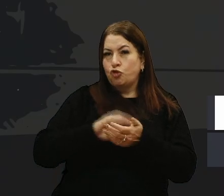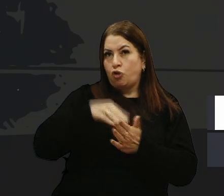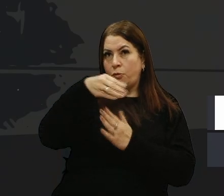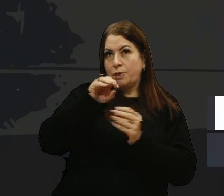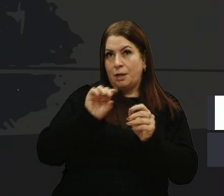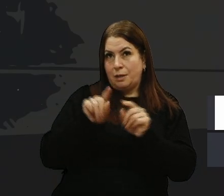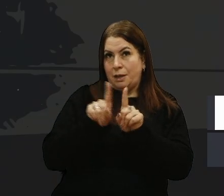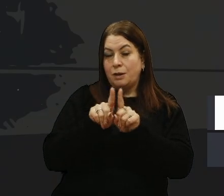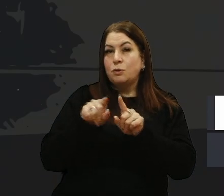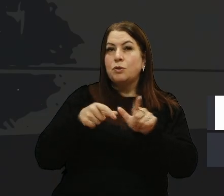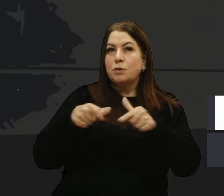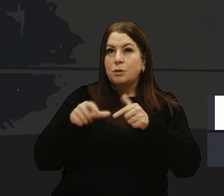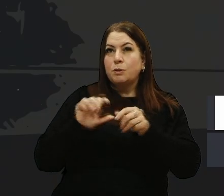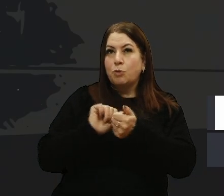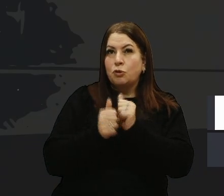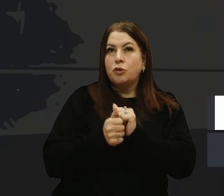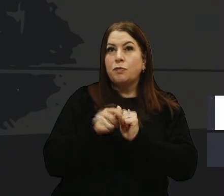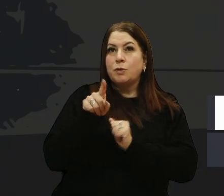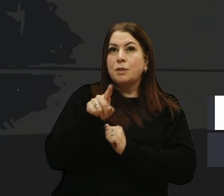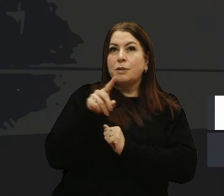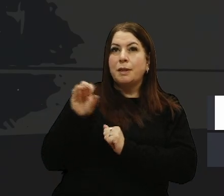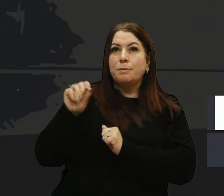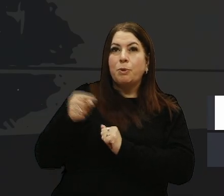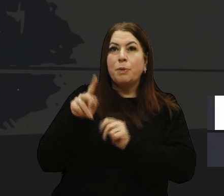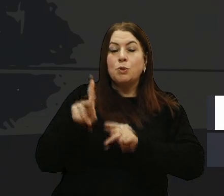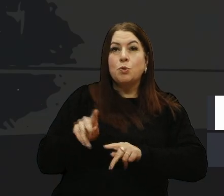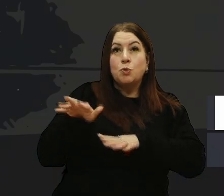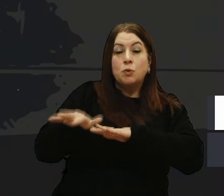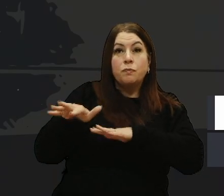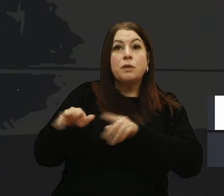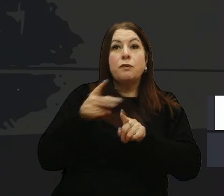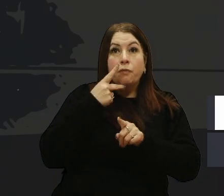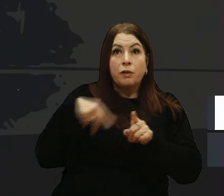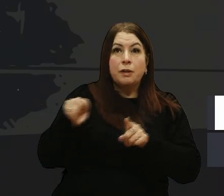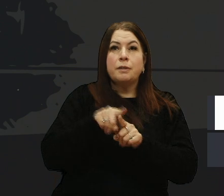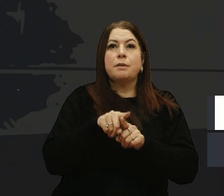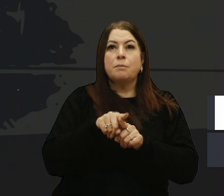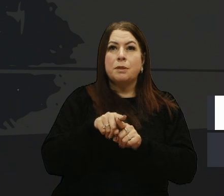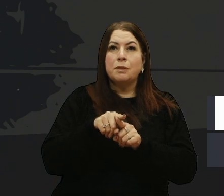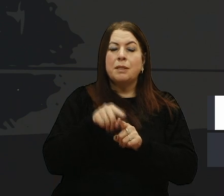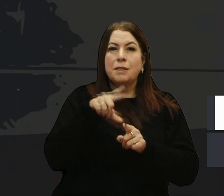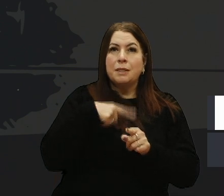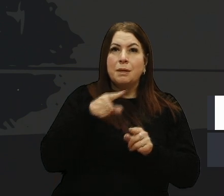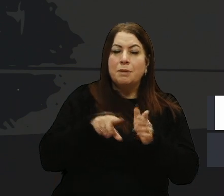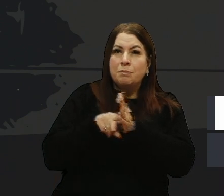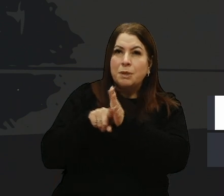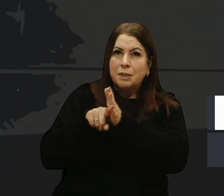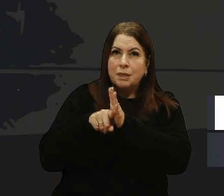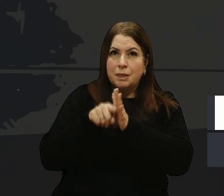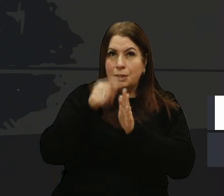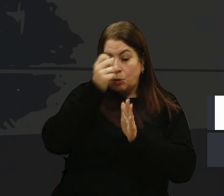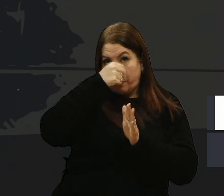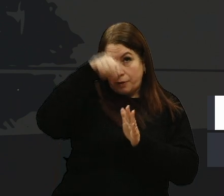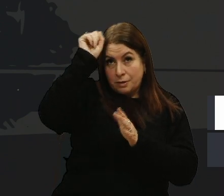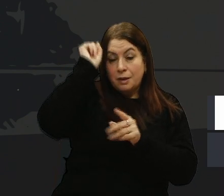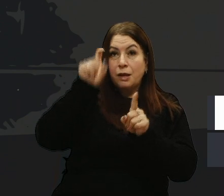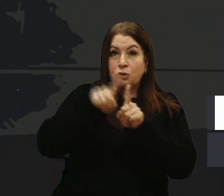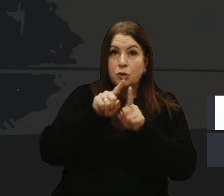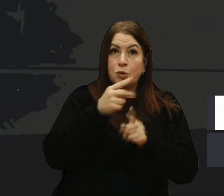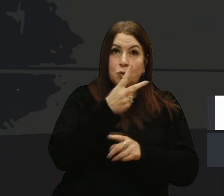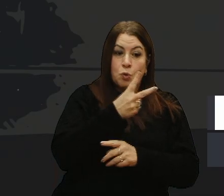mil pessoas nos desfiles. E aí eu vou enfatizar também, tem um adendo da pesquisa da universidade que foi feita